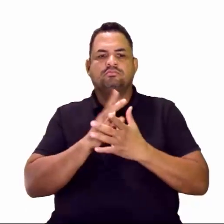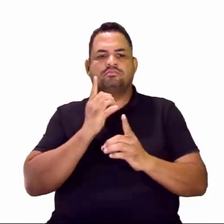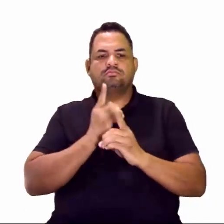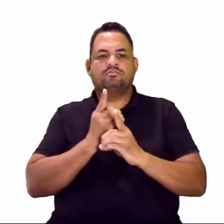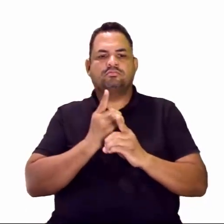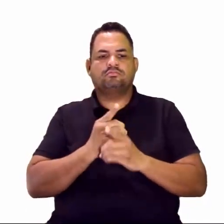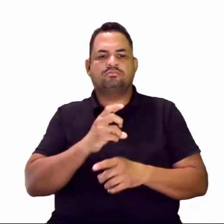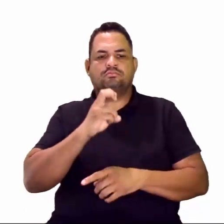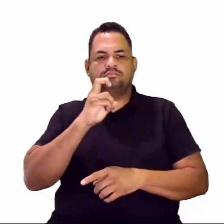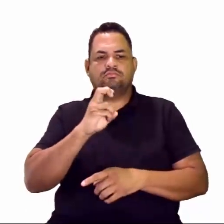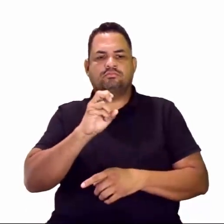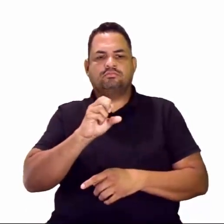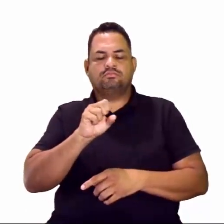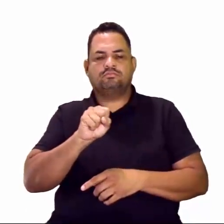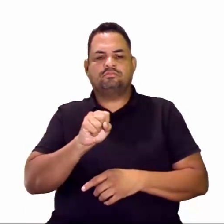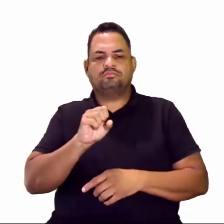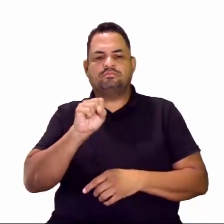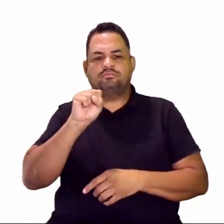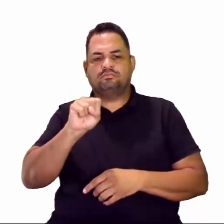a